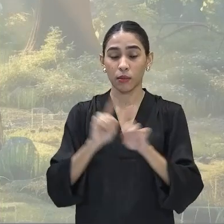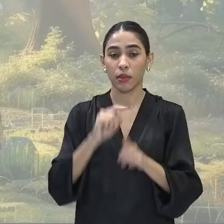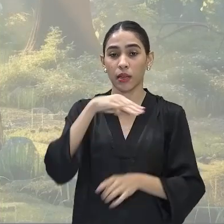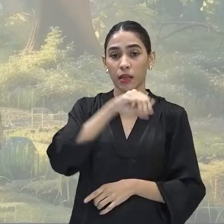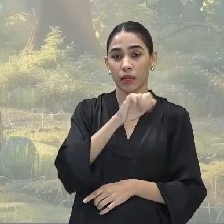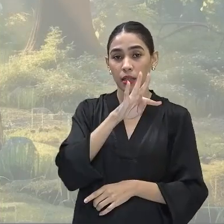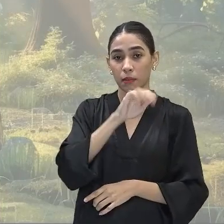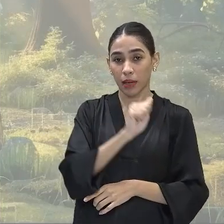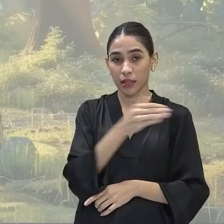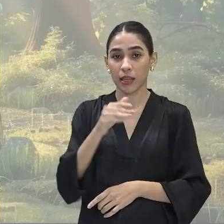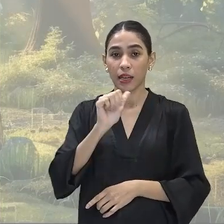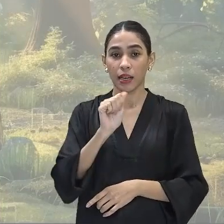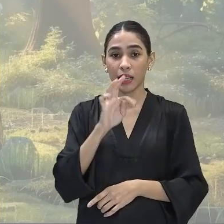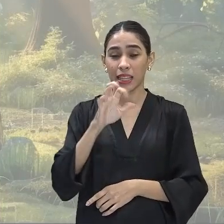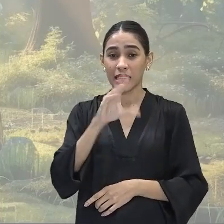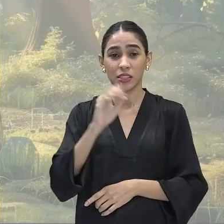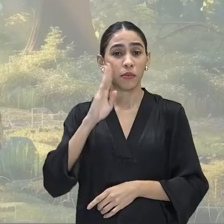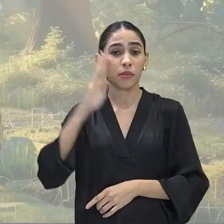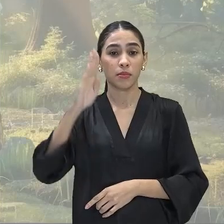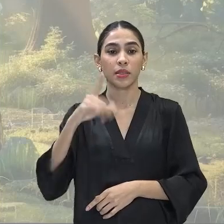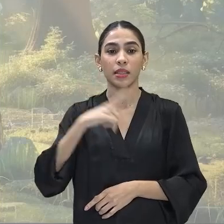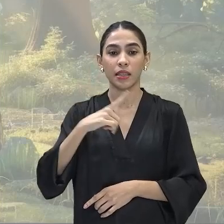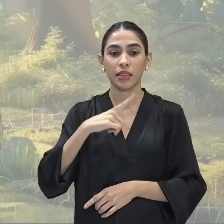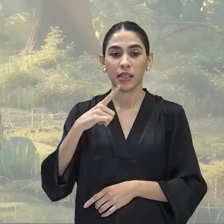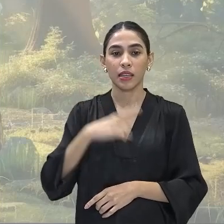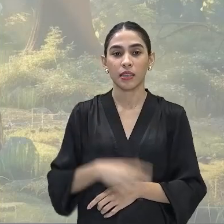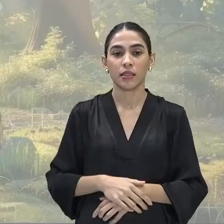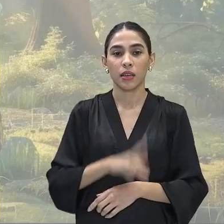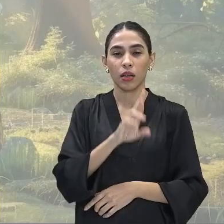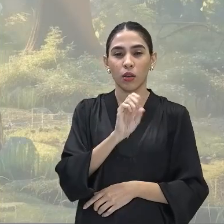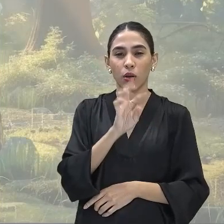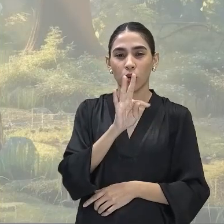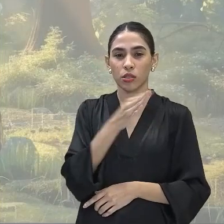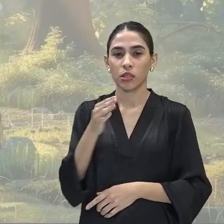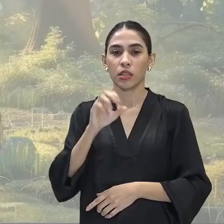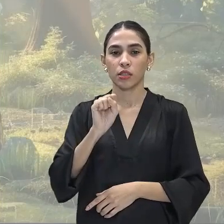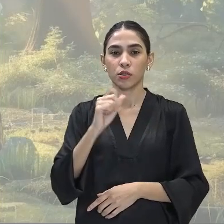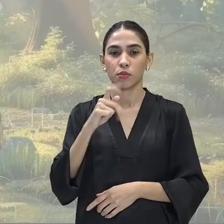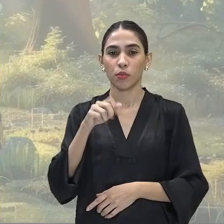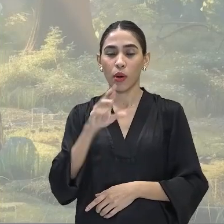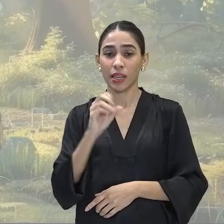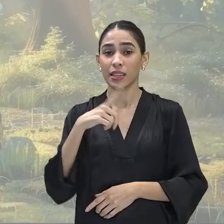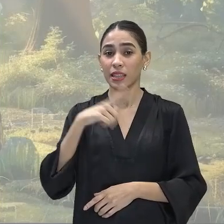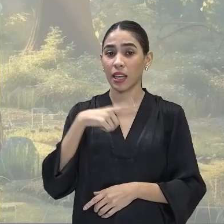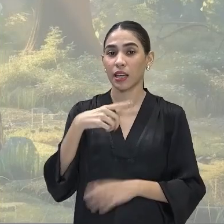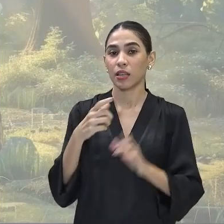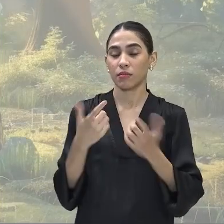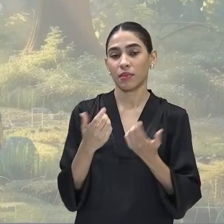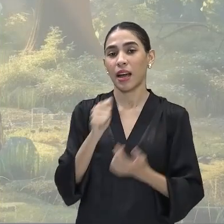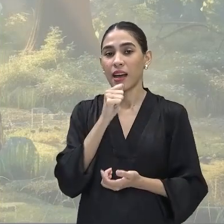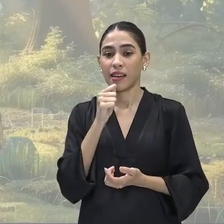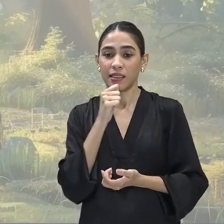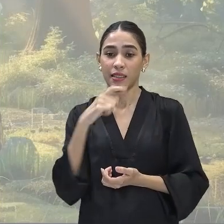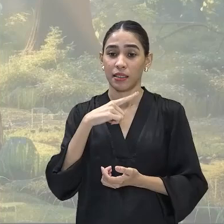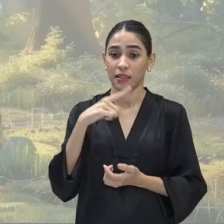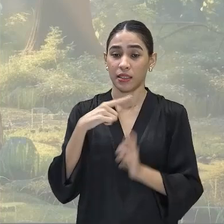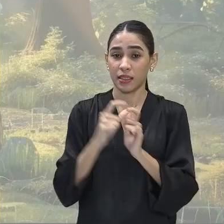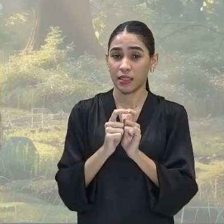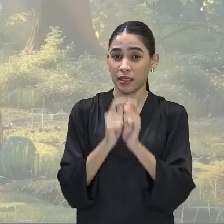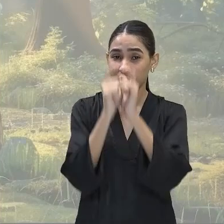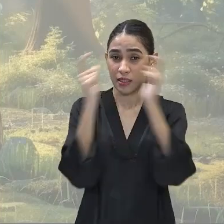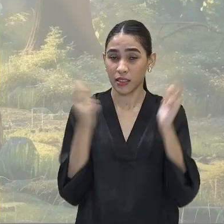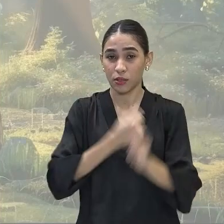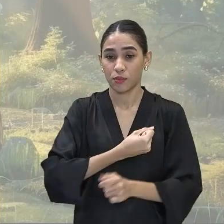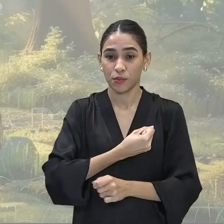principalmente como áreas que possuem esses hotspots, né, esses espaços onde ainda existem essas grandes